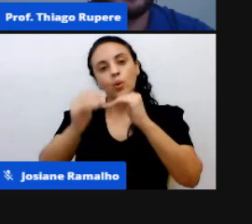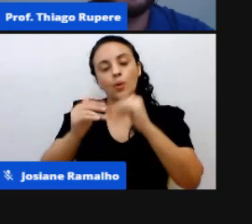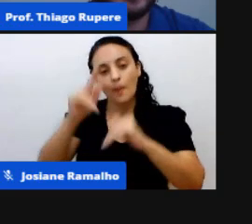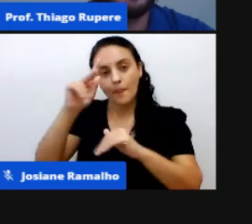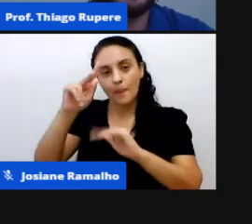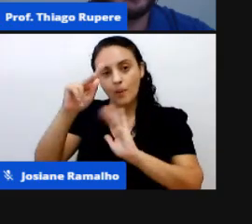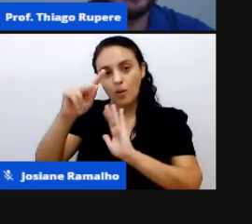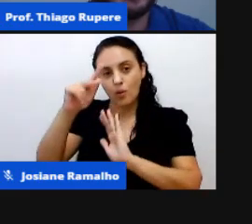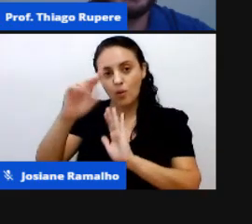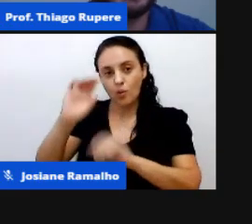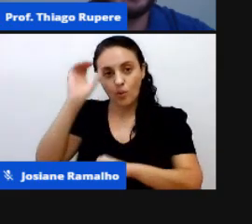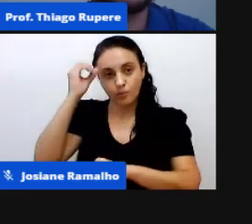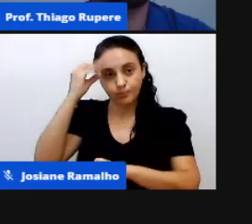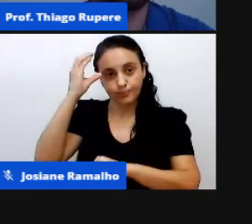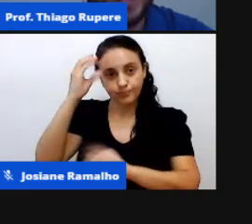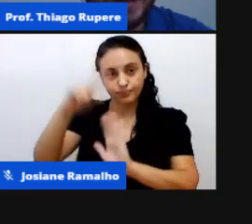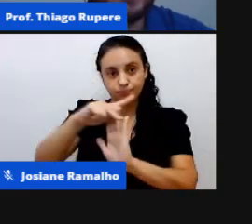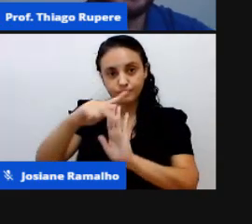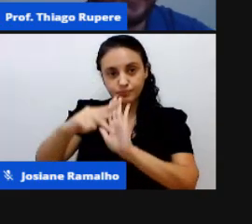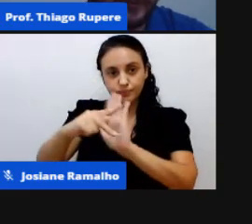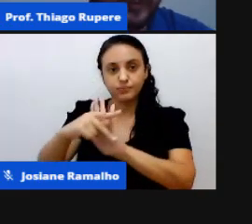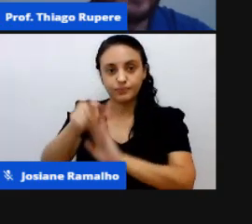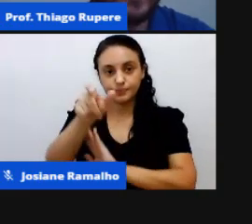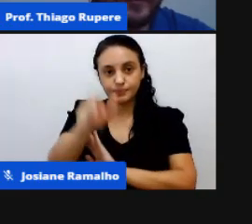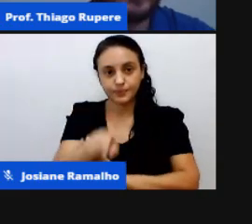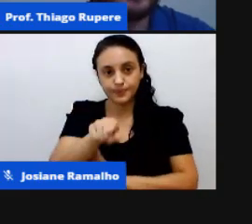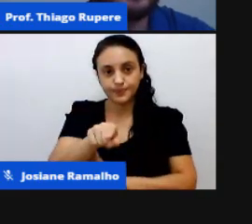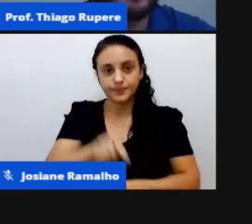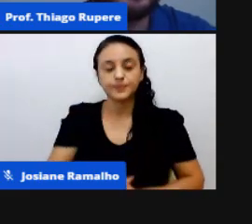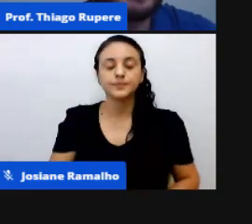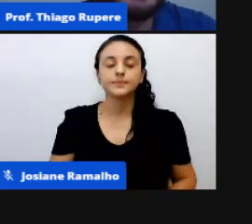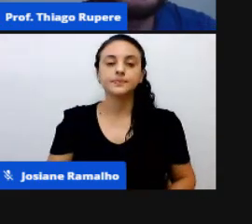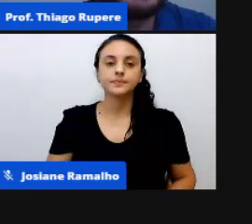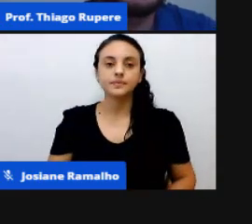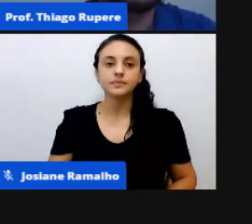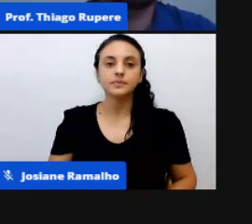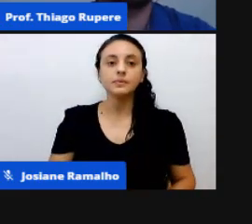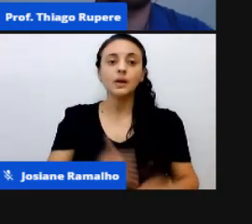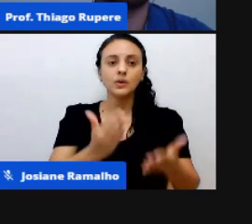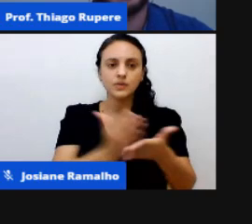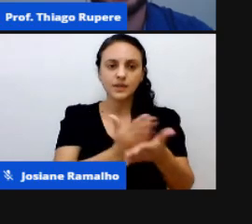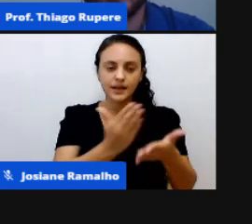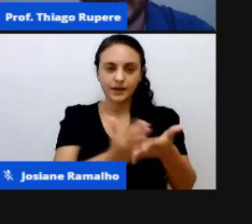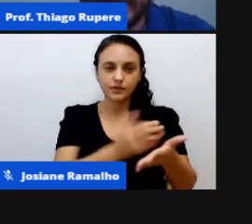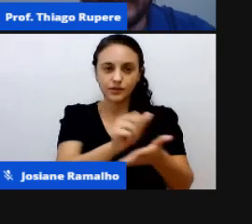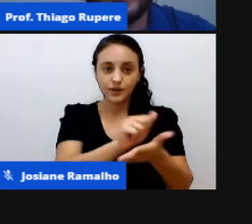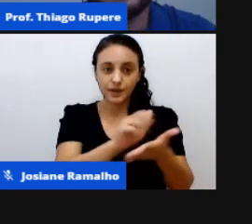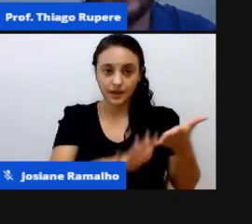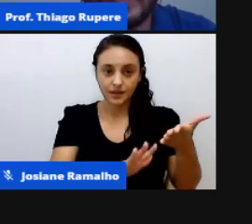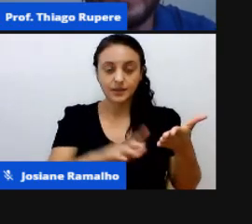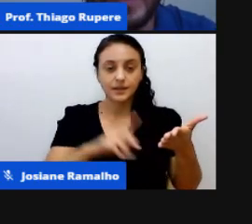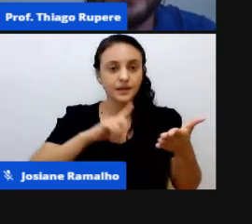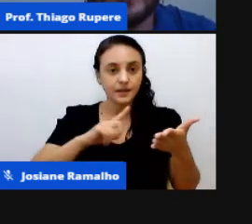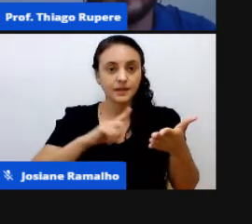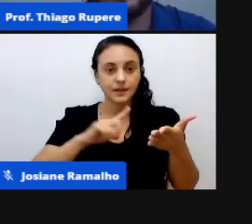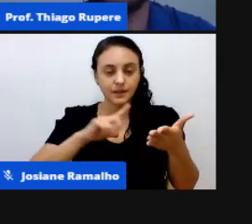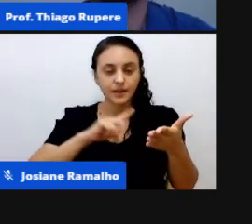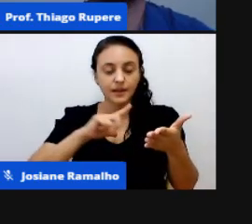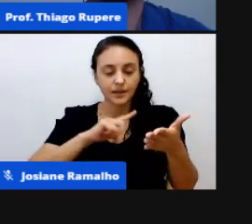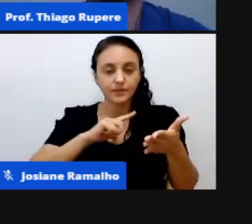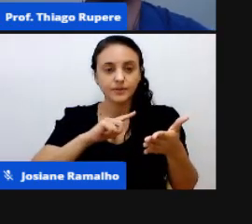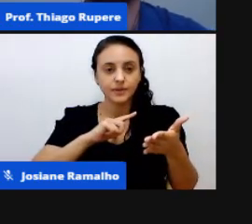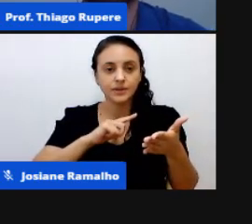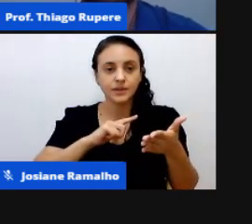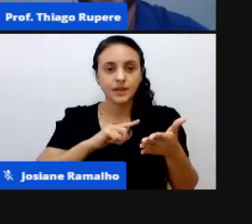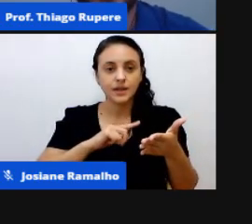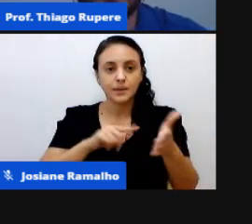atividades, nós temos atividades, questões que foram desenvolvidas baseadas, por exemplo, nessa habilidade, onde o